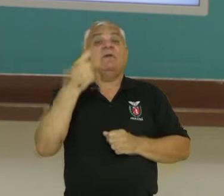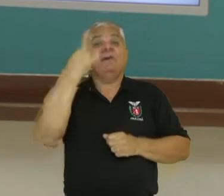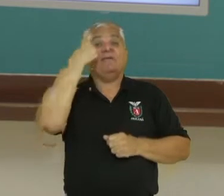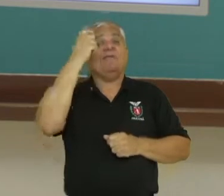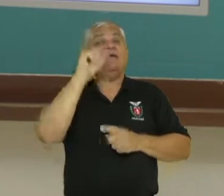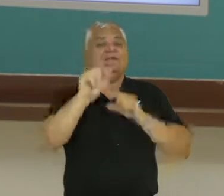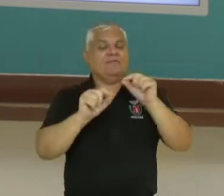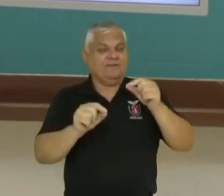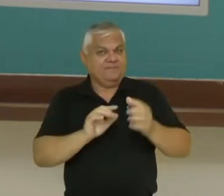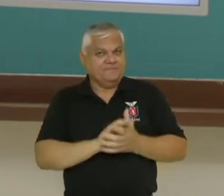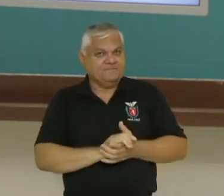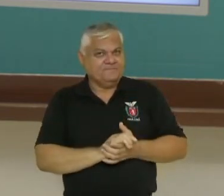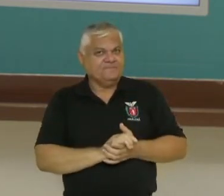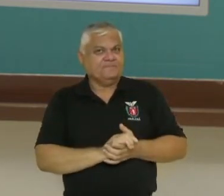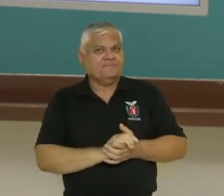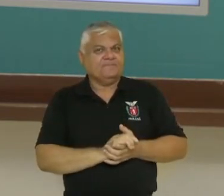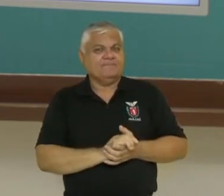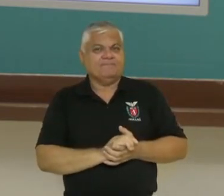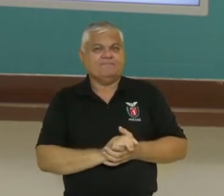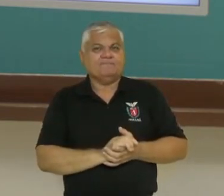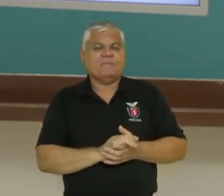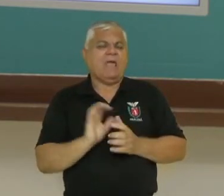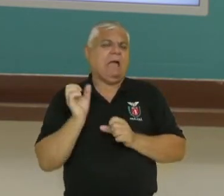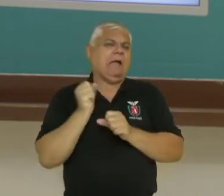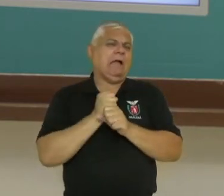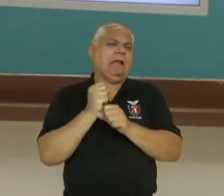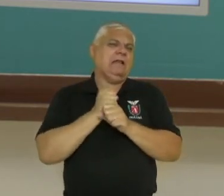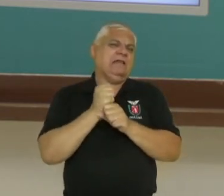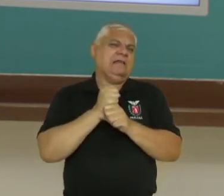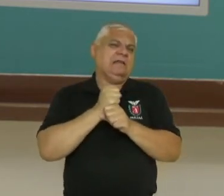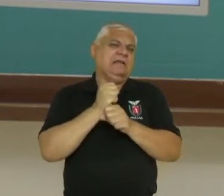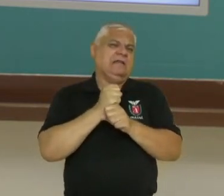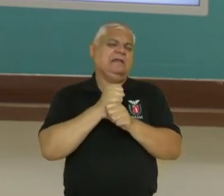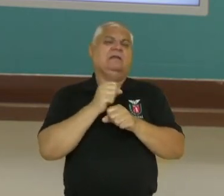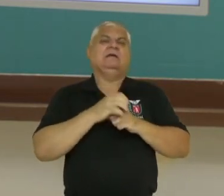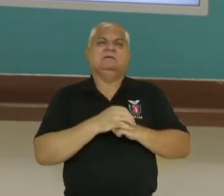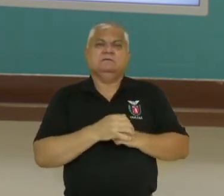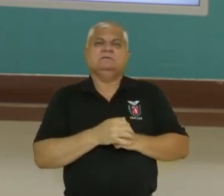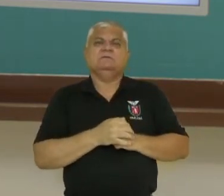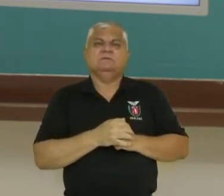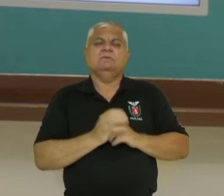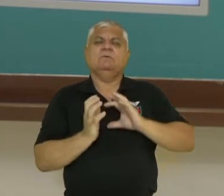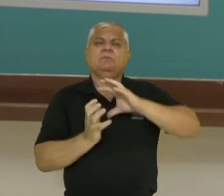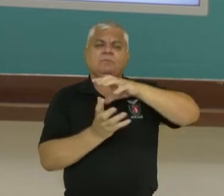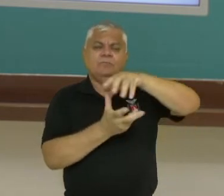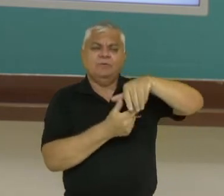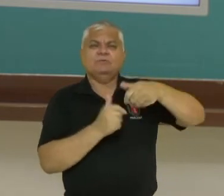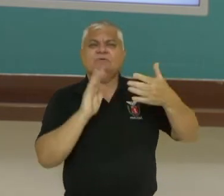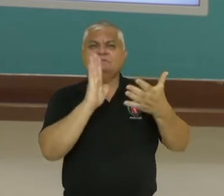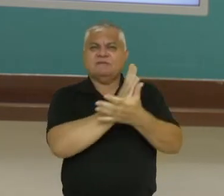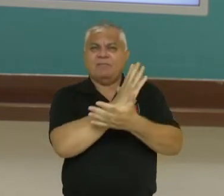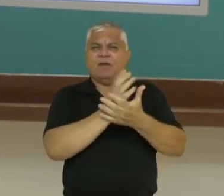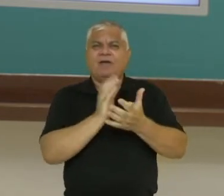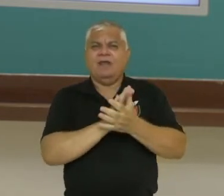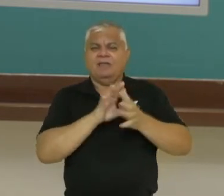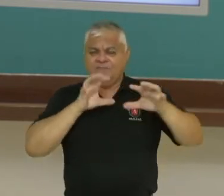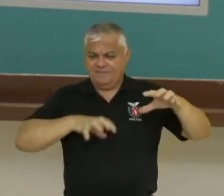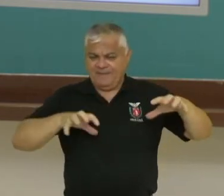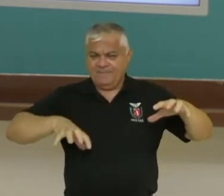iniciais eram: por milhares de anos, né, o mundo foi dividido em classes